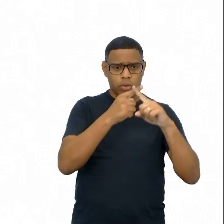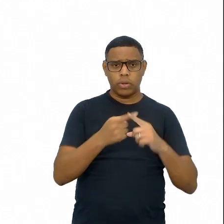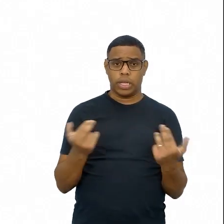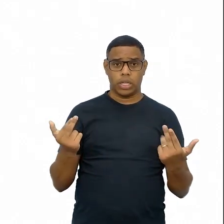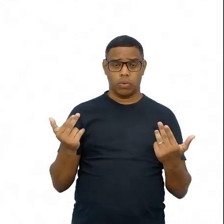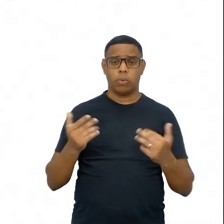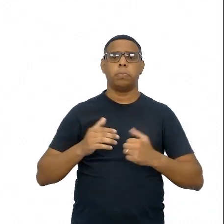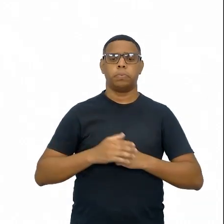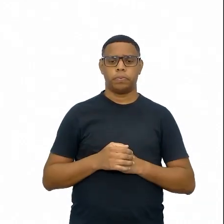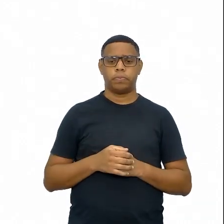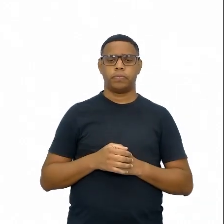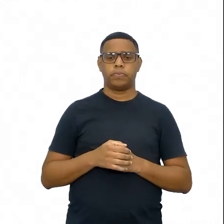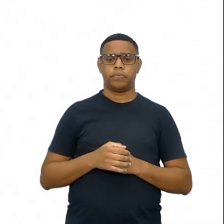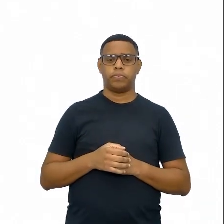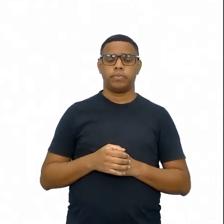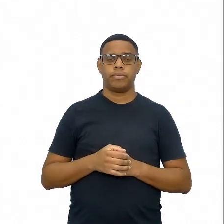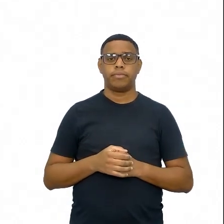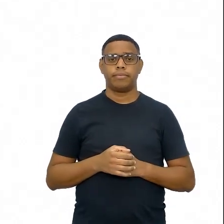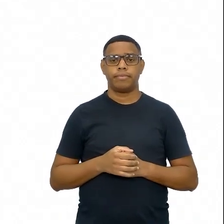seguindo.